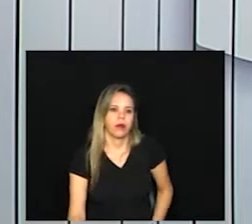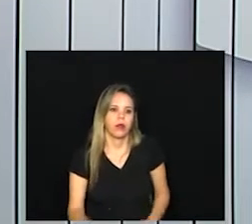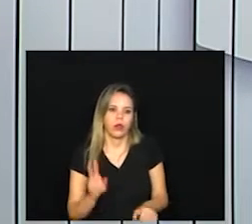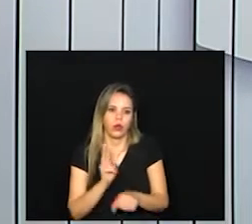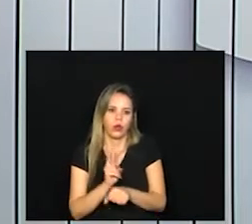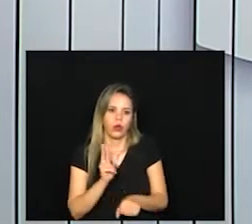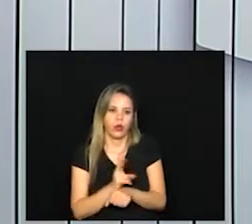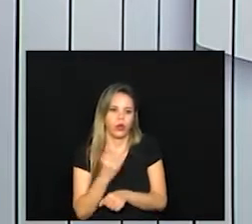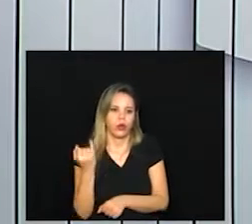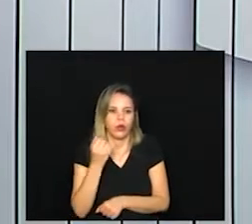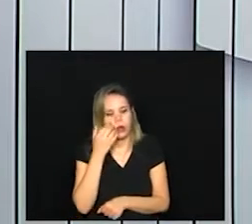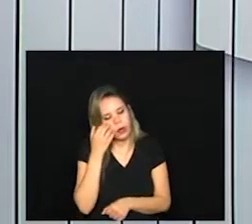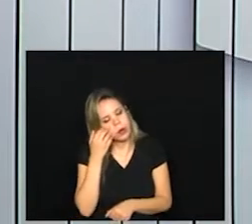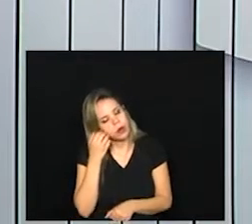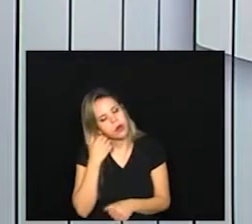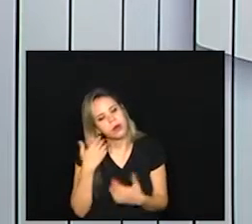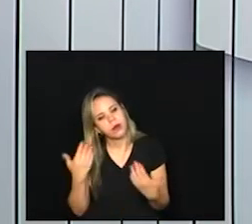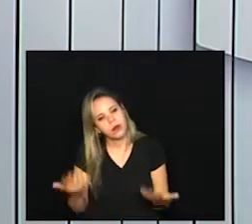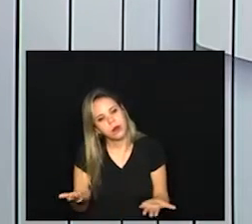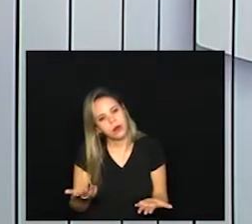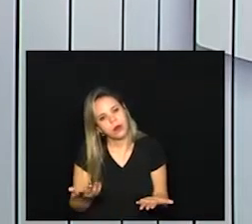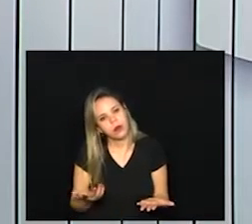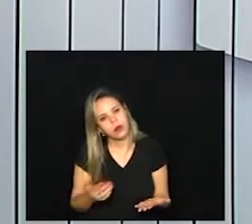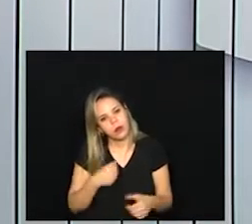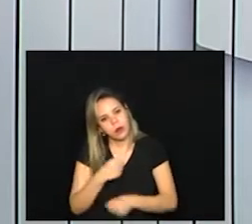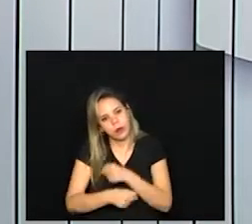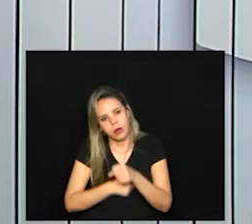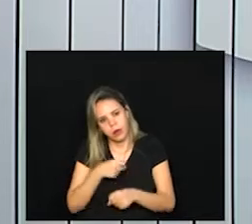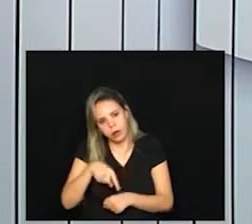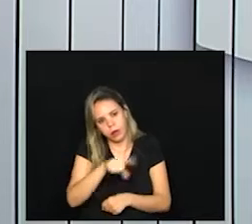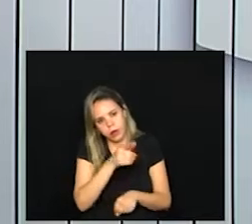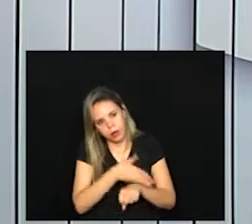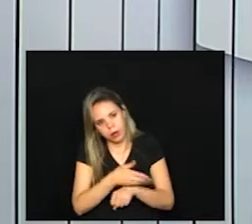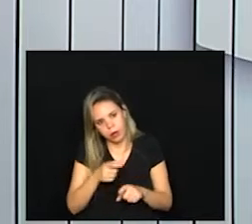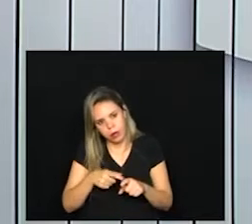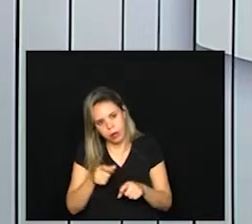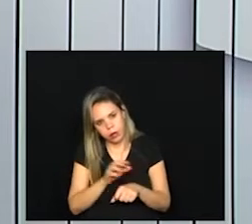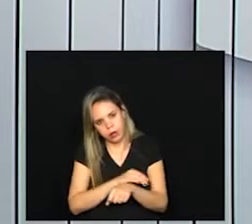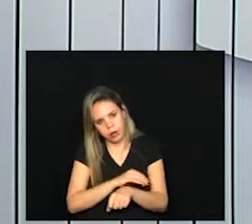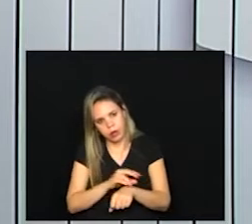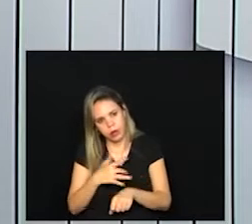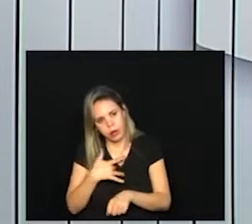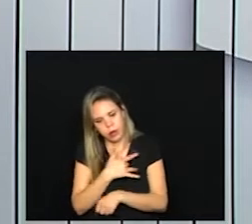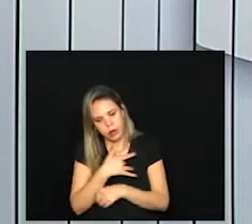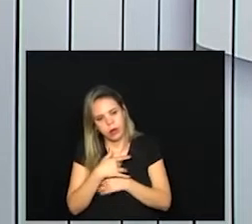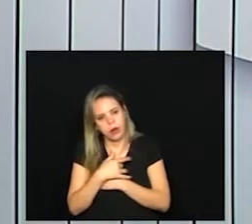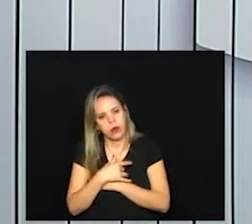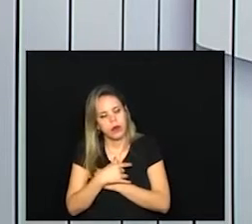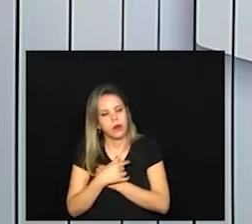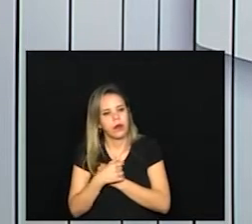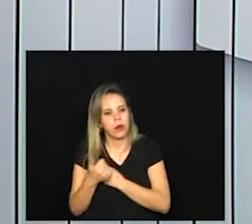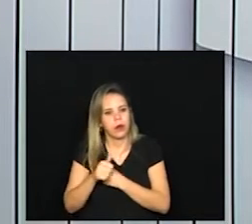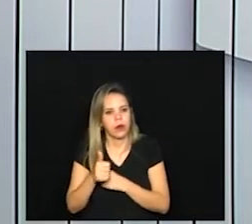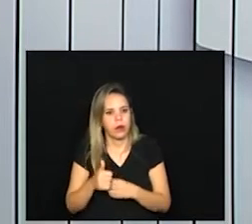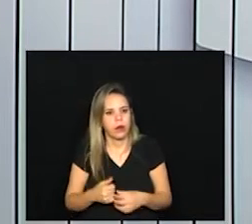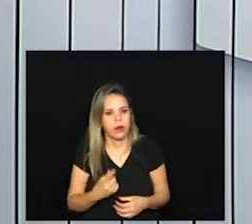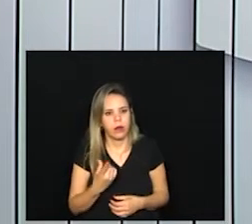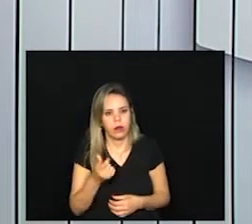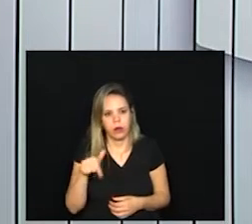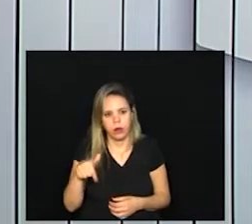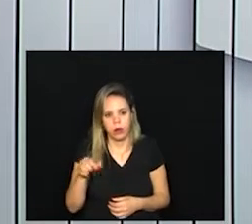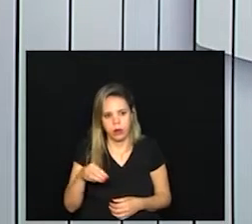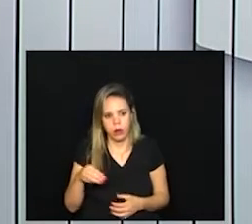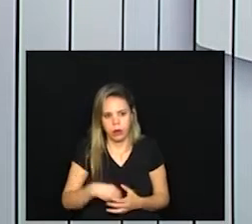Cuidados importantes, então, anualmente para você poder cuidar da sua saúde. 11 horas e